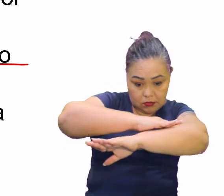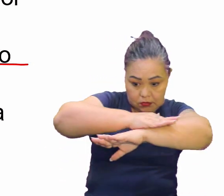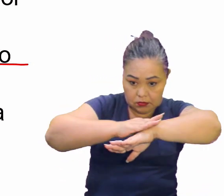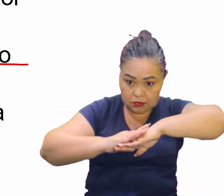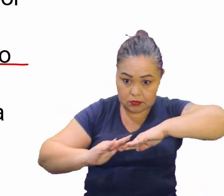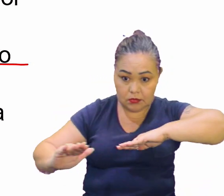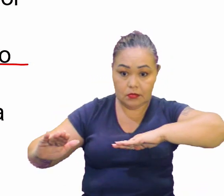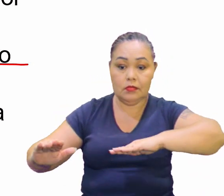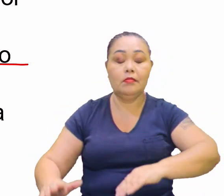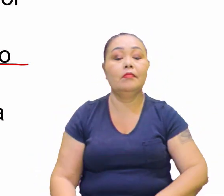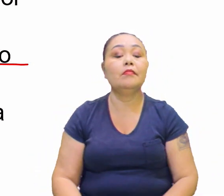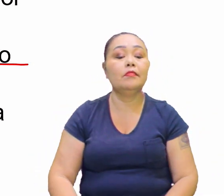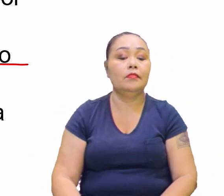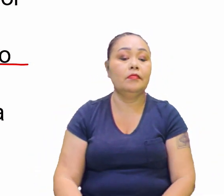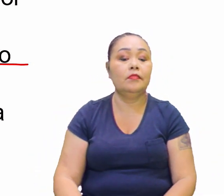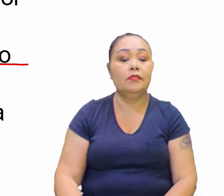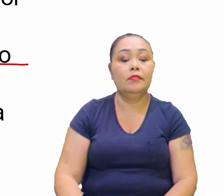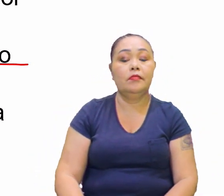ok?